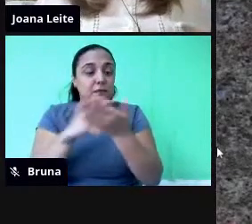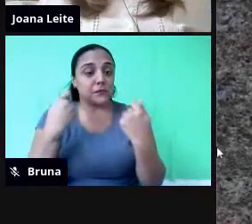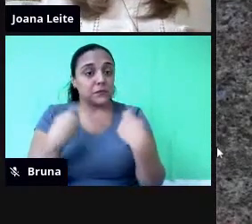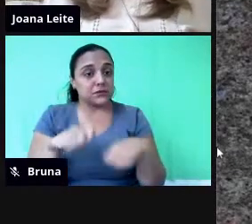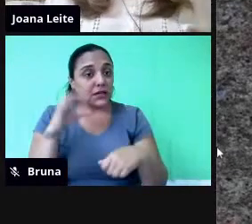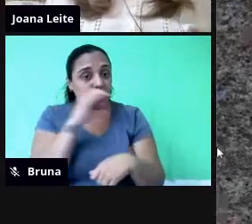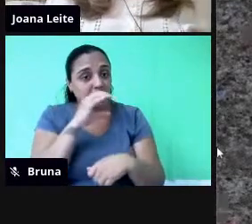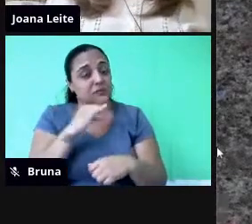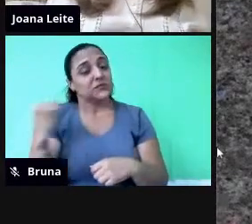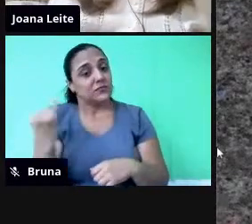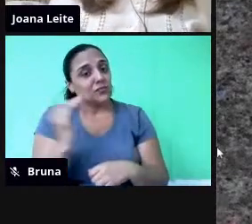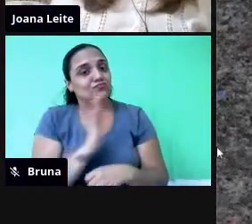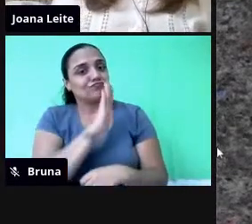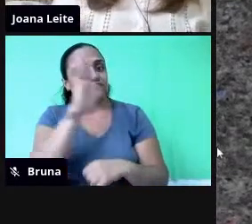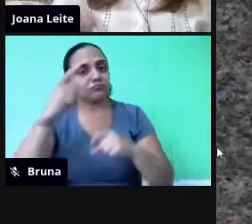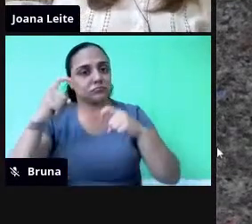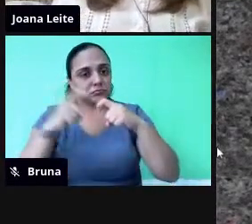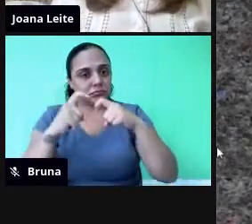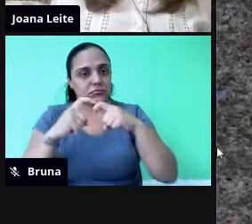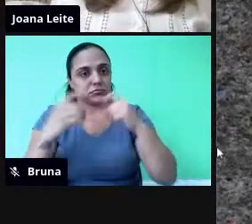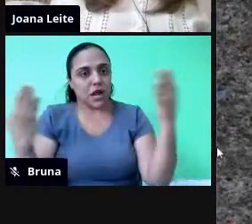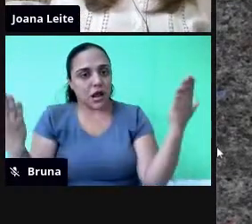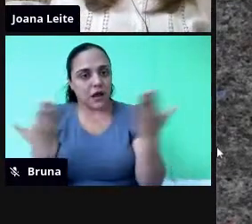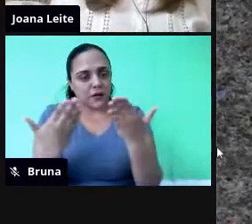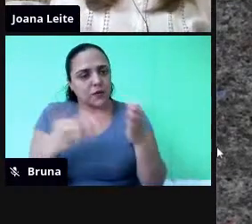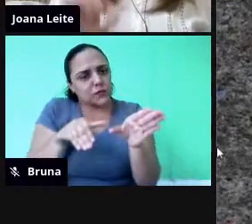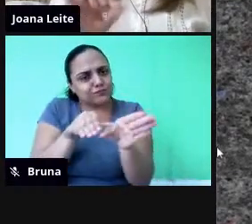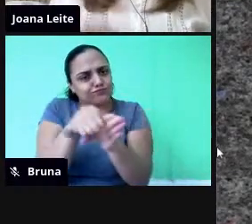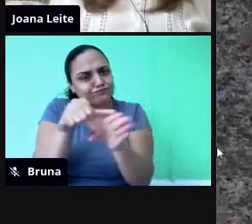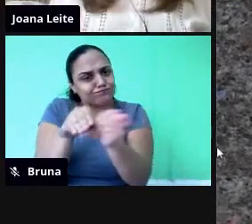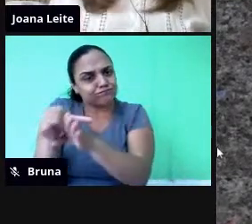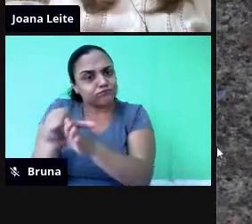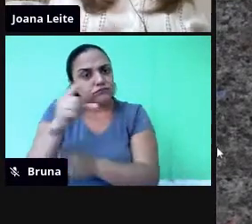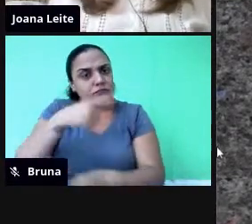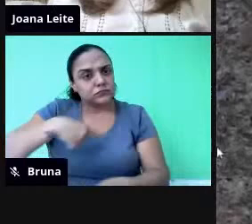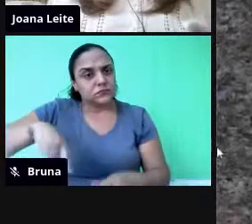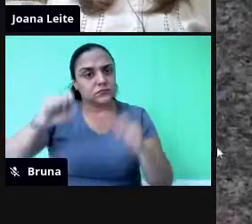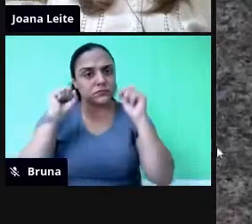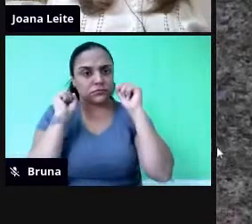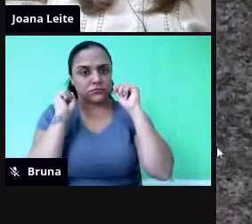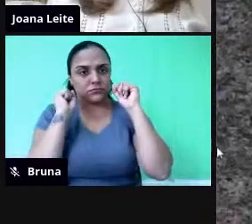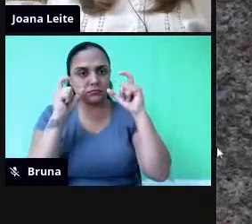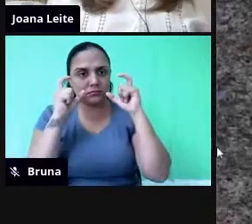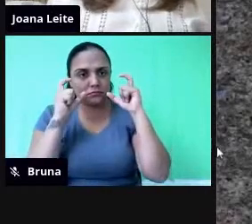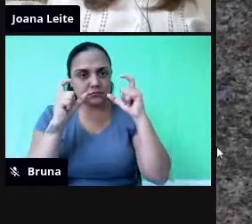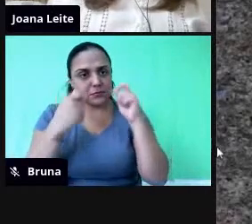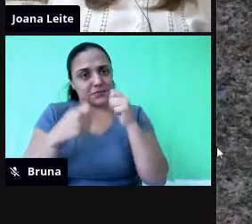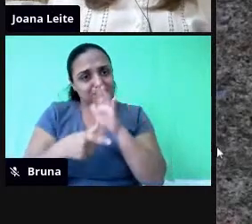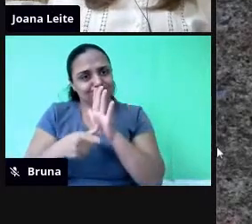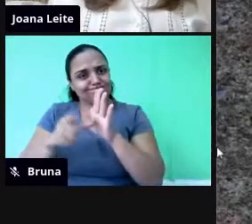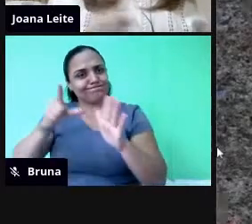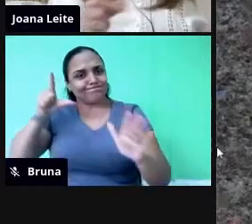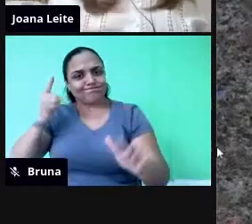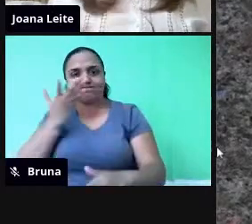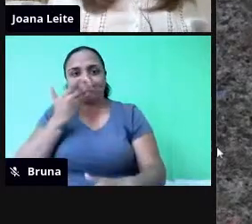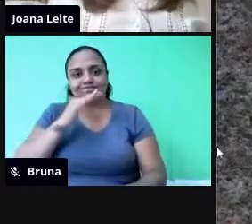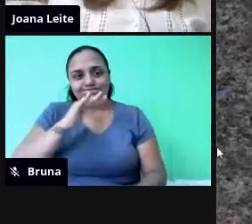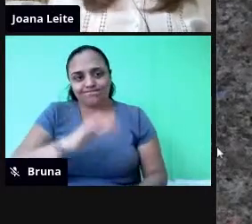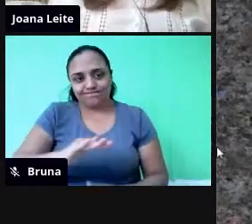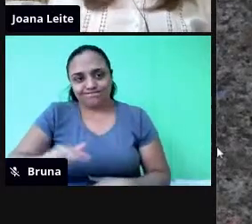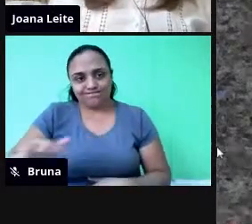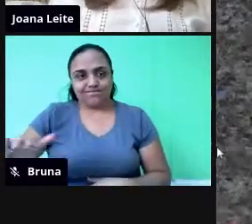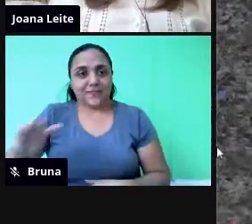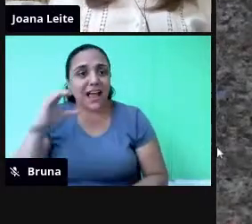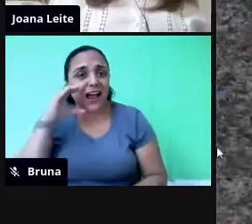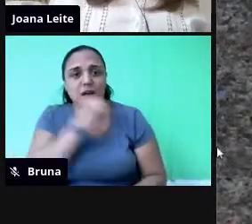também é muito importante. E aí eu chamo a atenção aqui, né, chamei a atenção aí de novo para essa necessidade da intervenção precoce, que é quanto